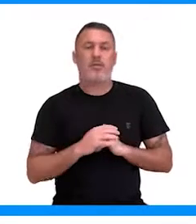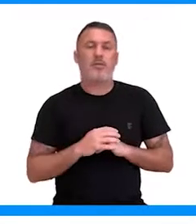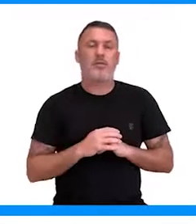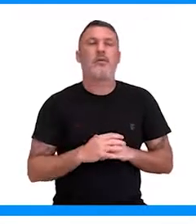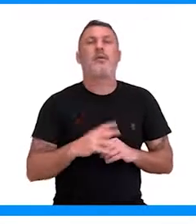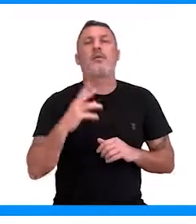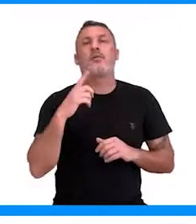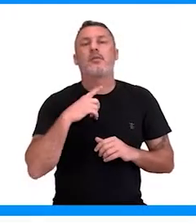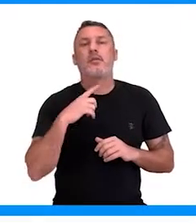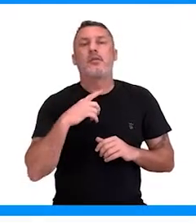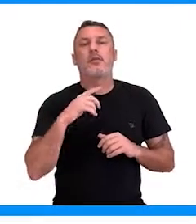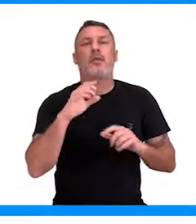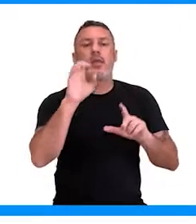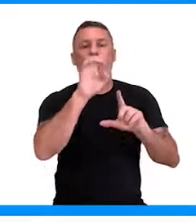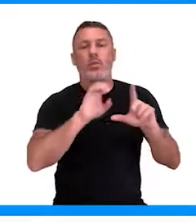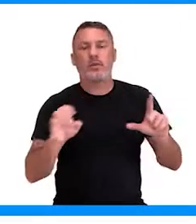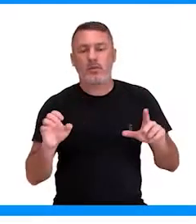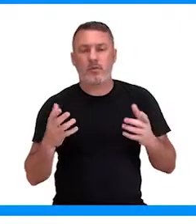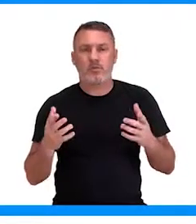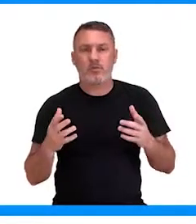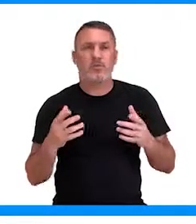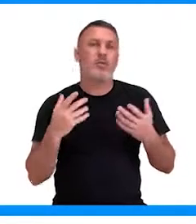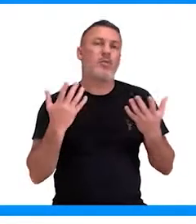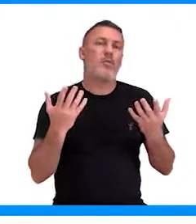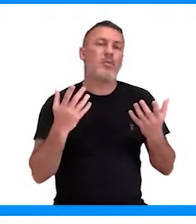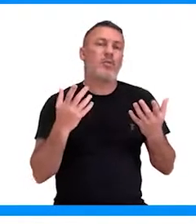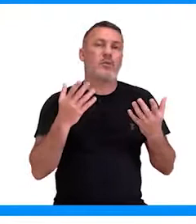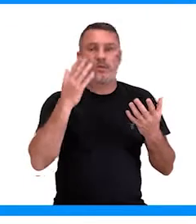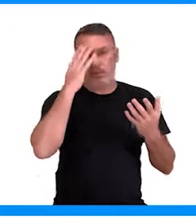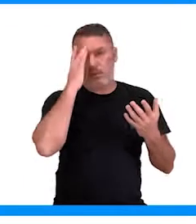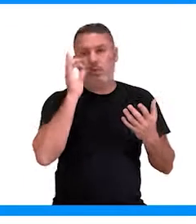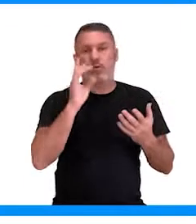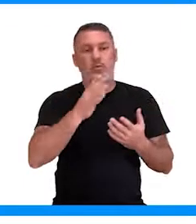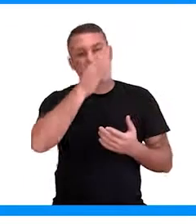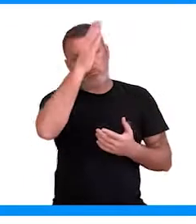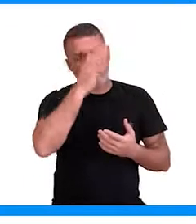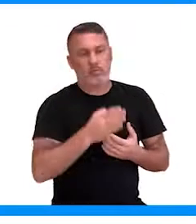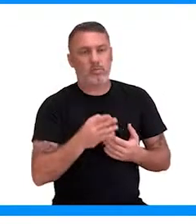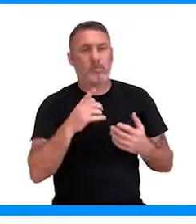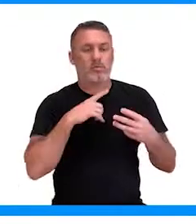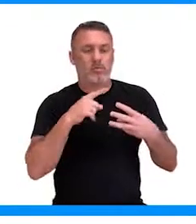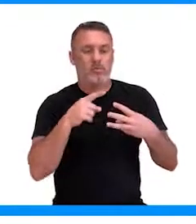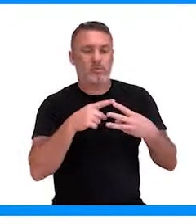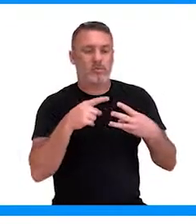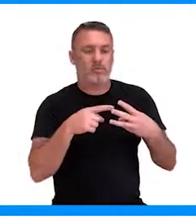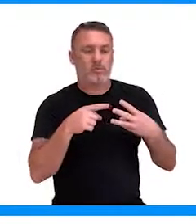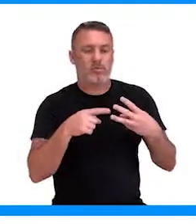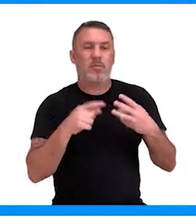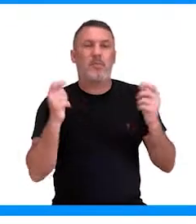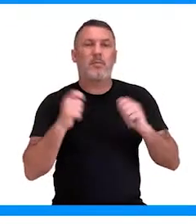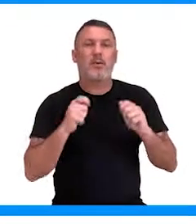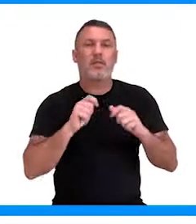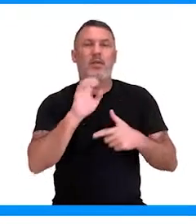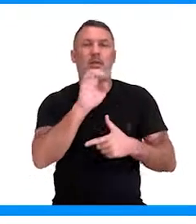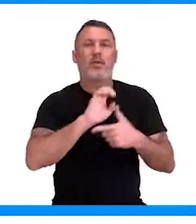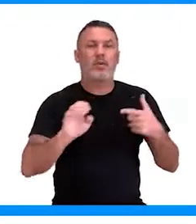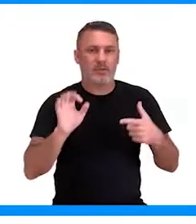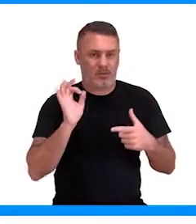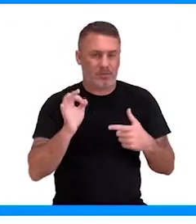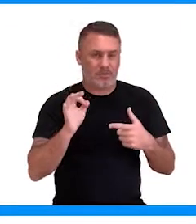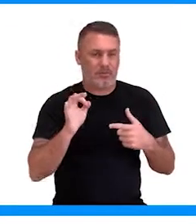vertical, 3 possibilidades de equação. Só na vertical que eu vou usar as equações da vovó, as 3 possibilidades de